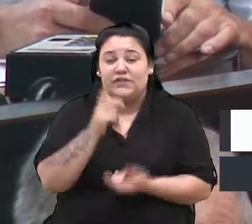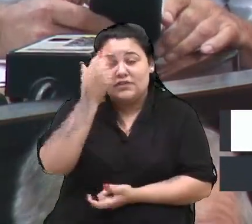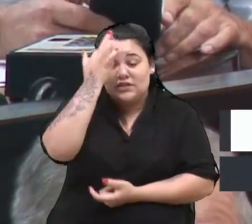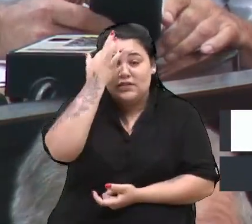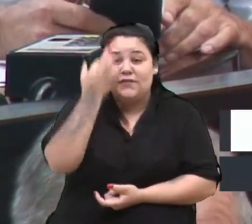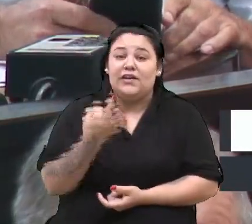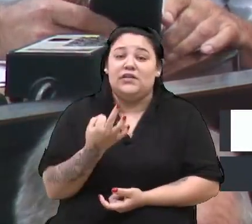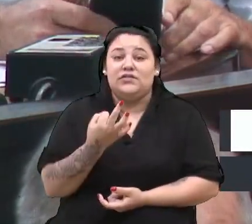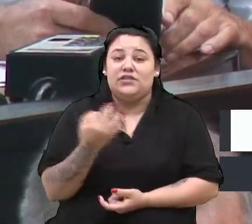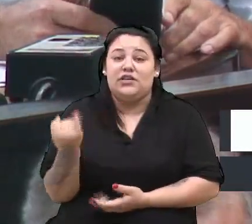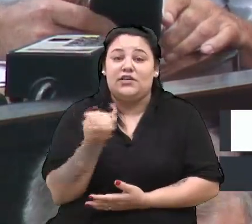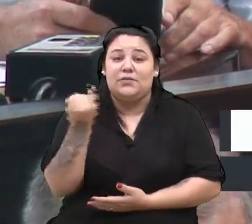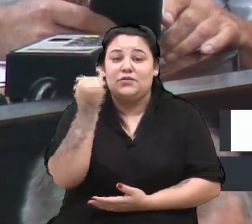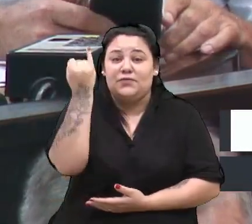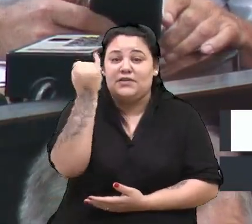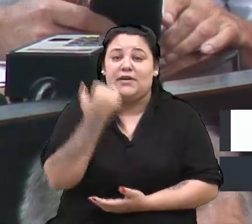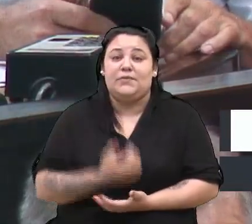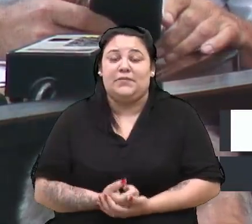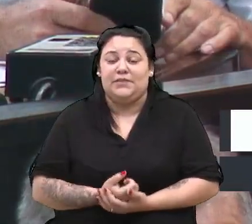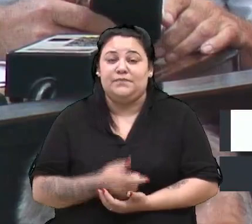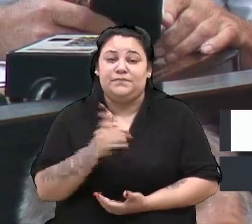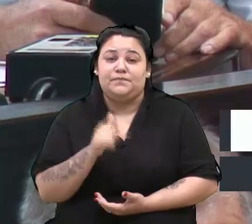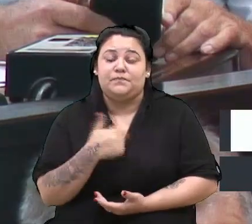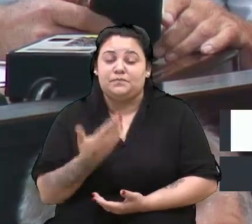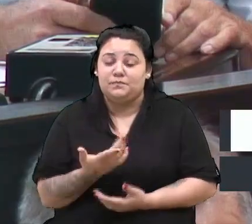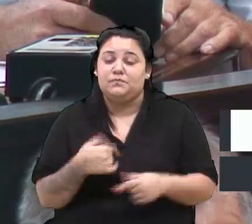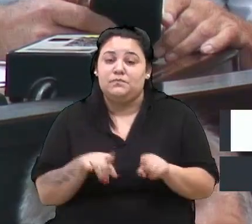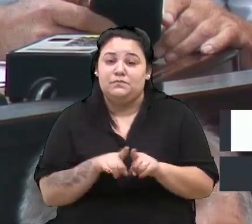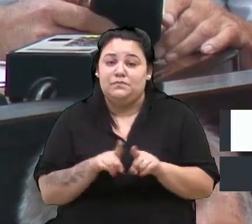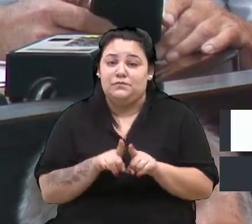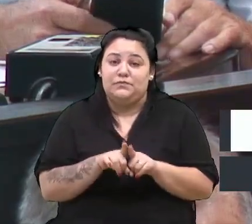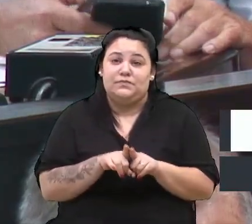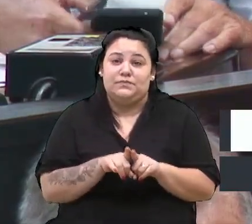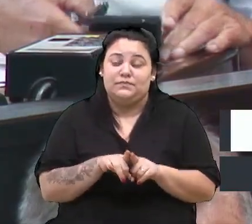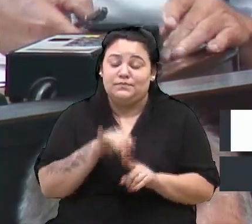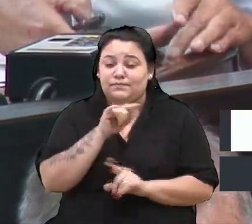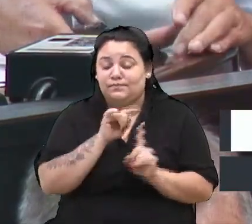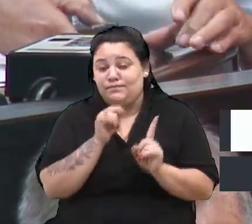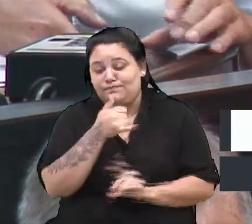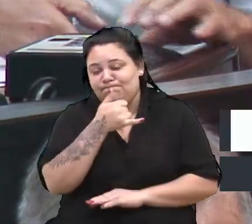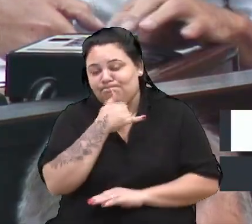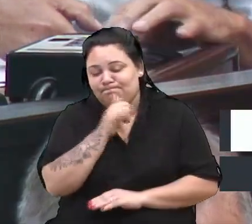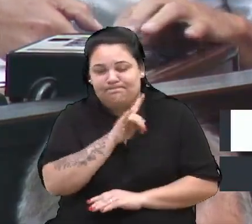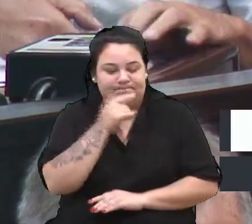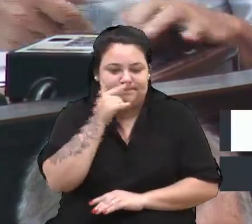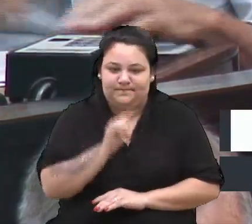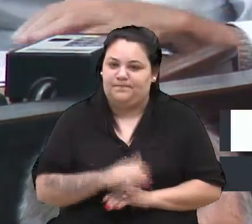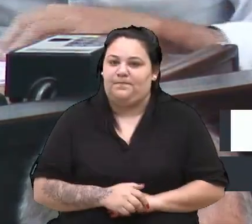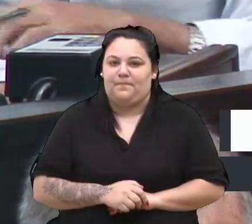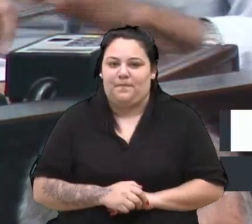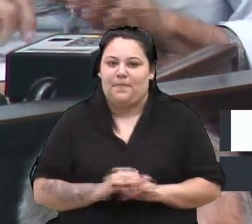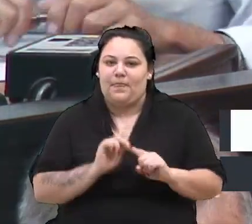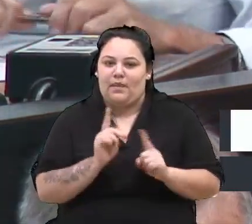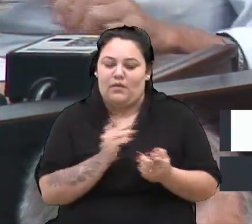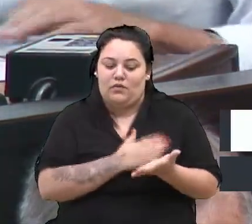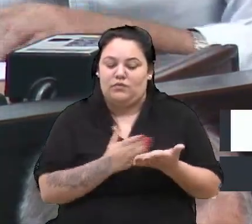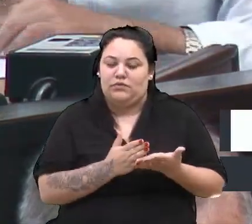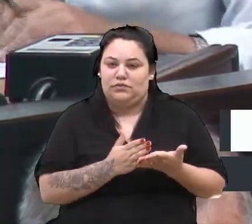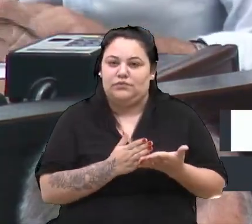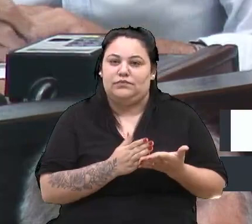que estancar uma situação tributária, mas infelizmente não conseguiu. Então, o iniciou